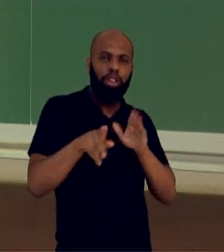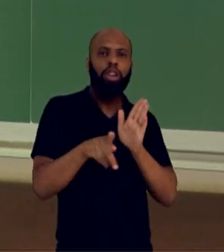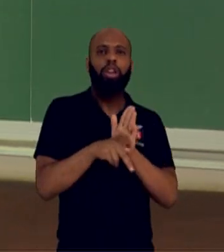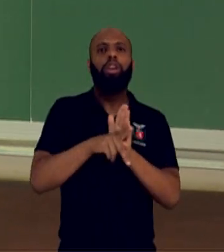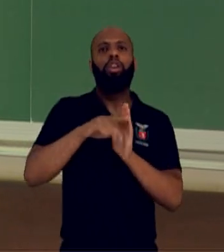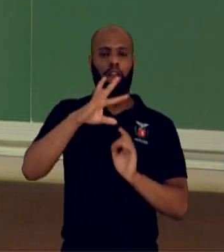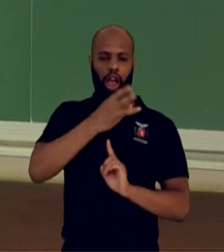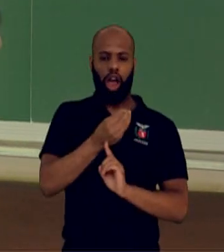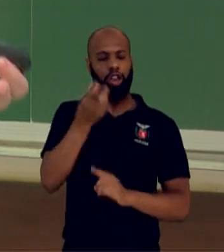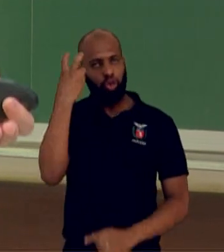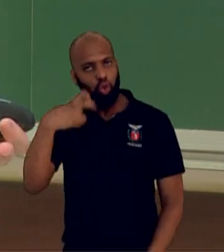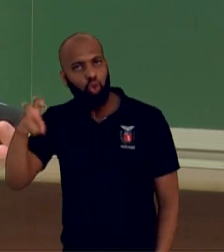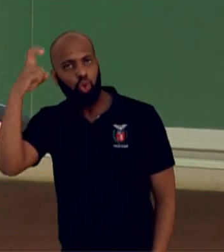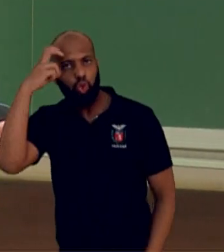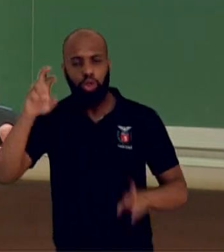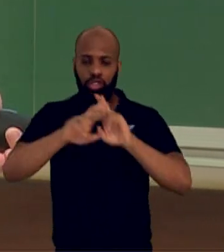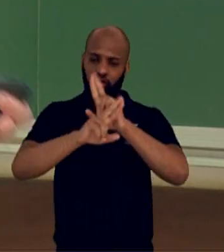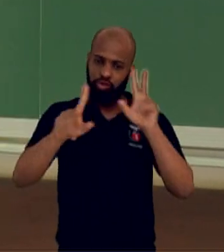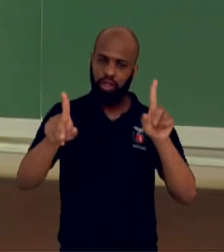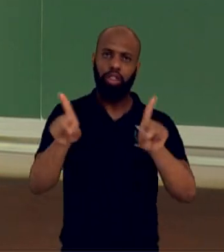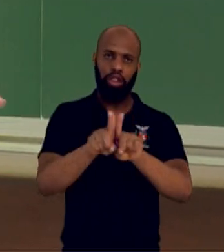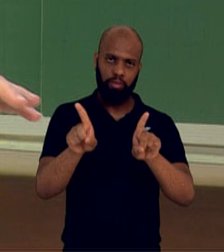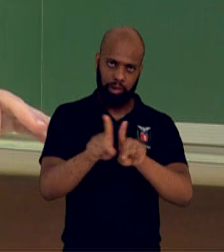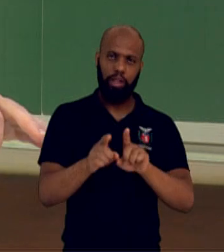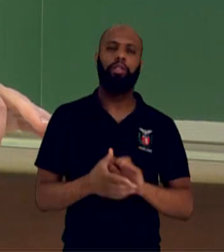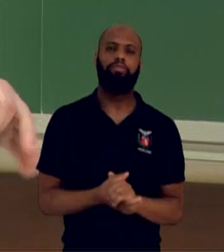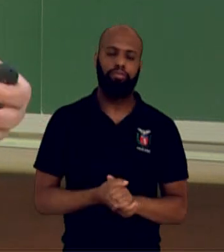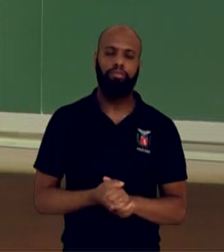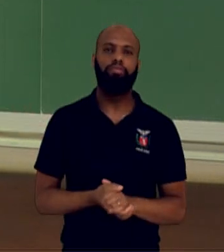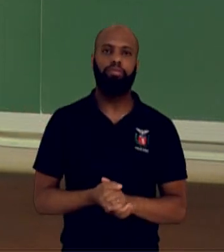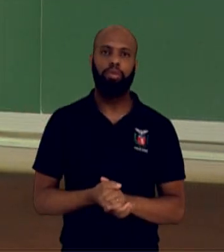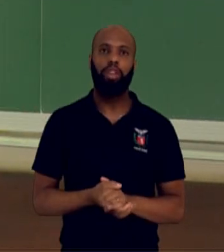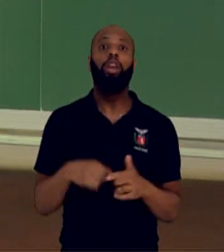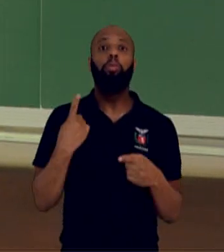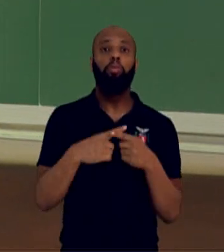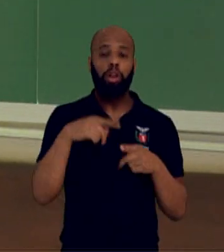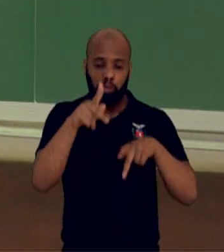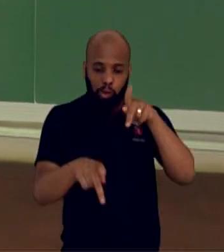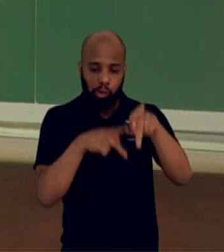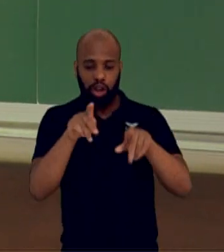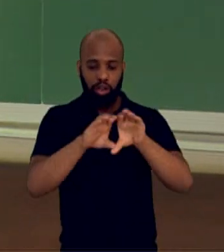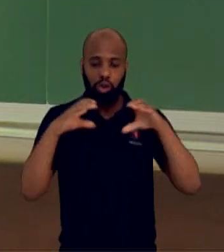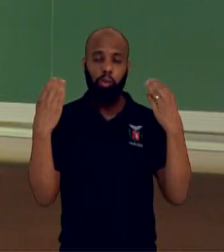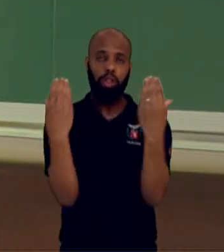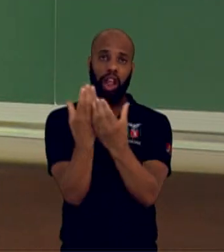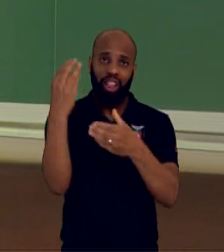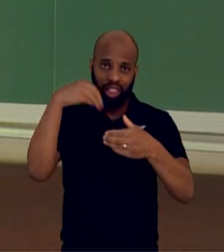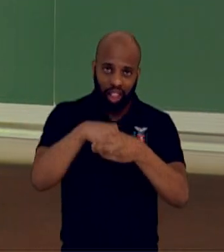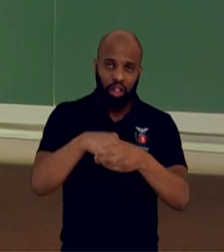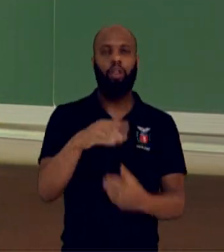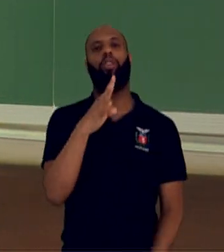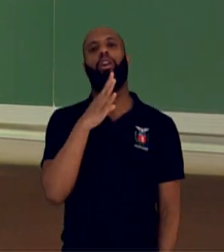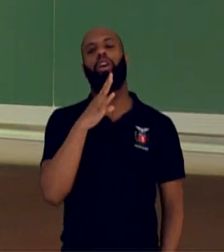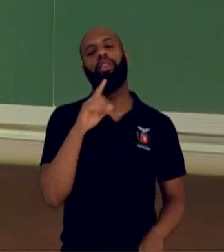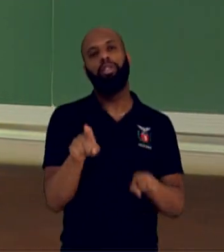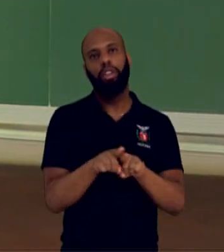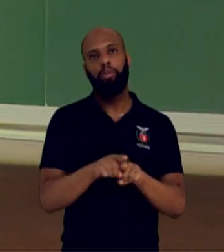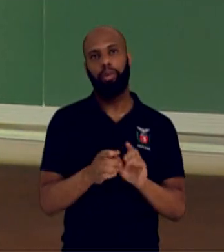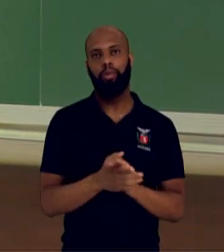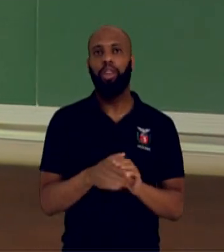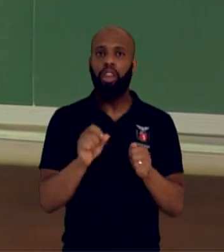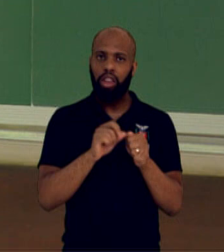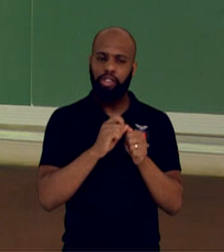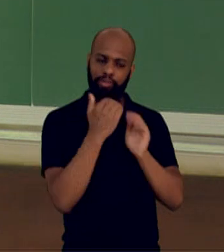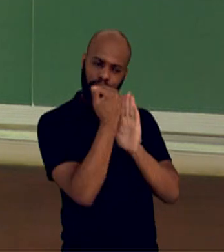uma cultura diferente da deles, ali daquela região, para que eles conheçam, né? E cria aí uma